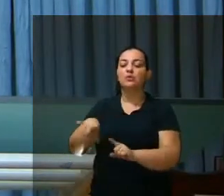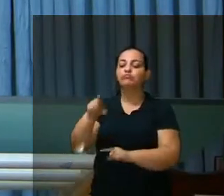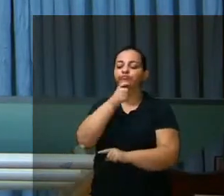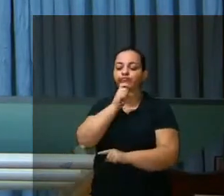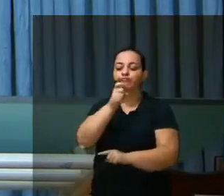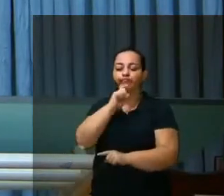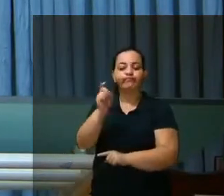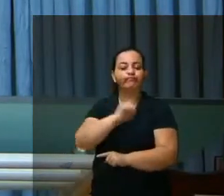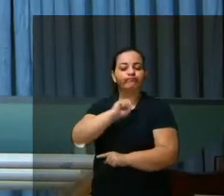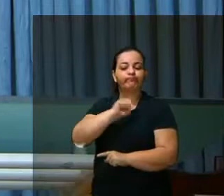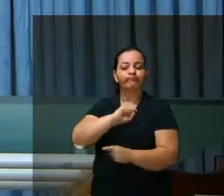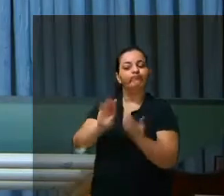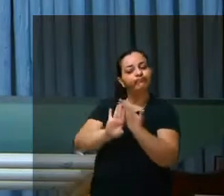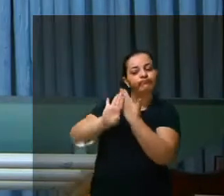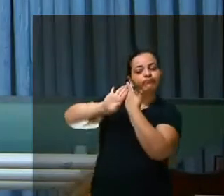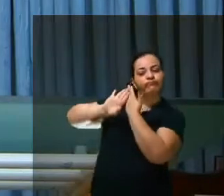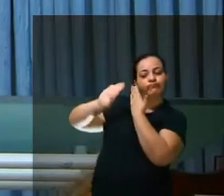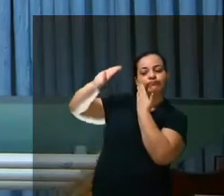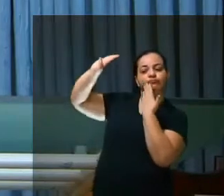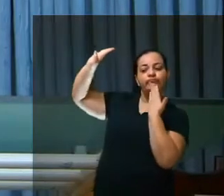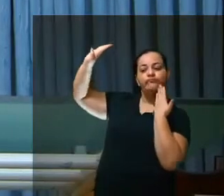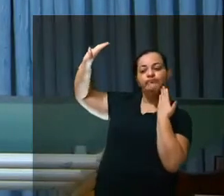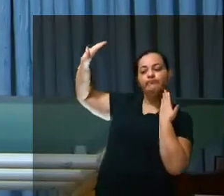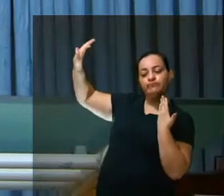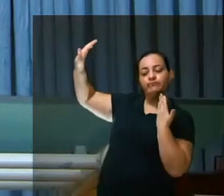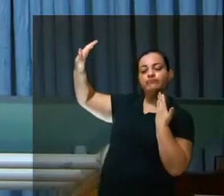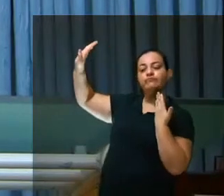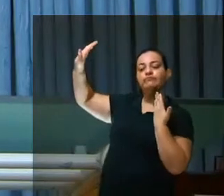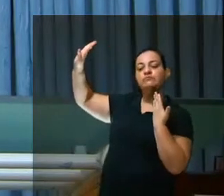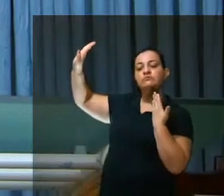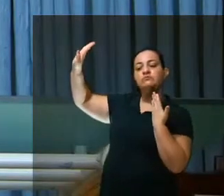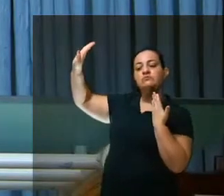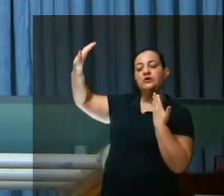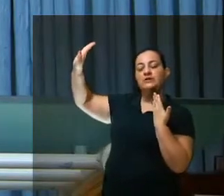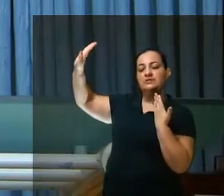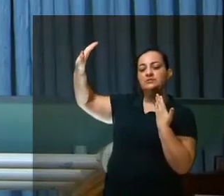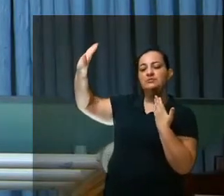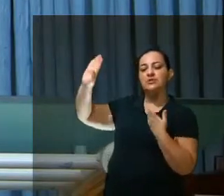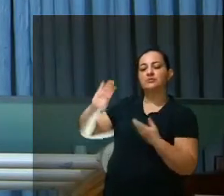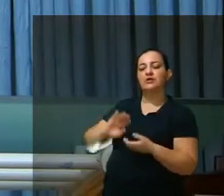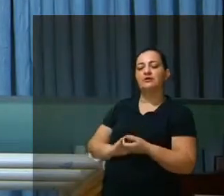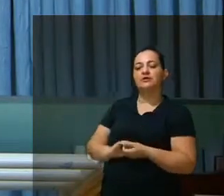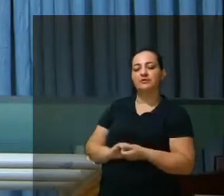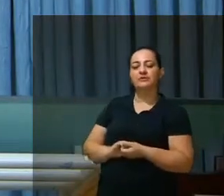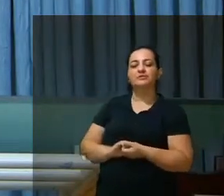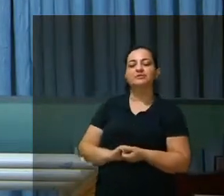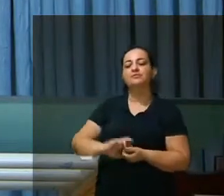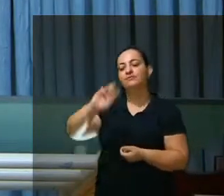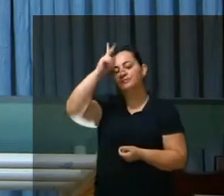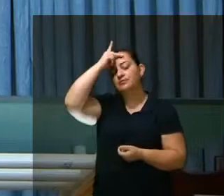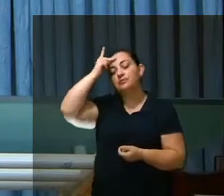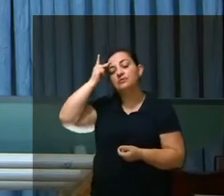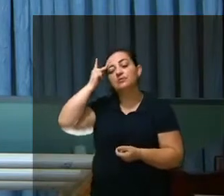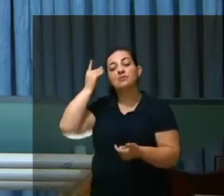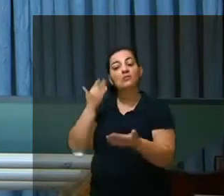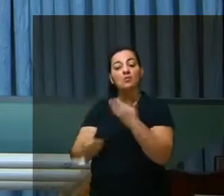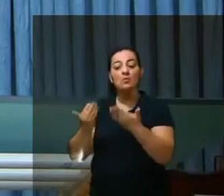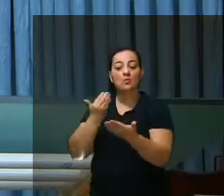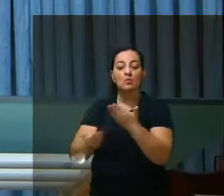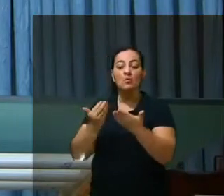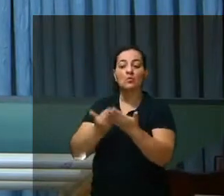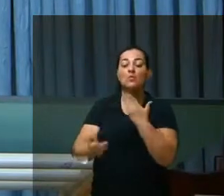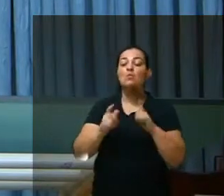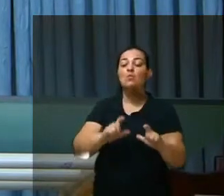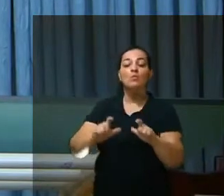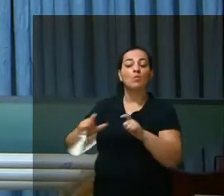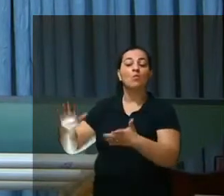esfriamento a um afastamento de Deus Oi e a pessoa perder o seu lugar